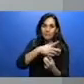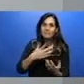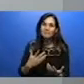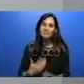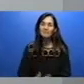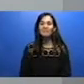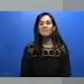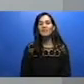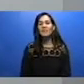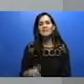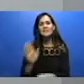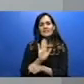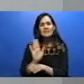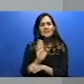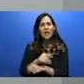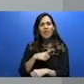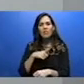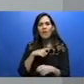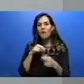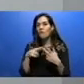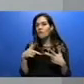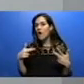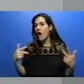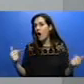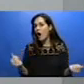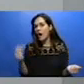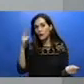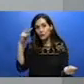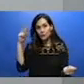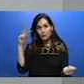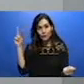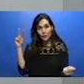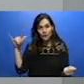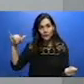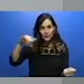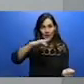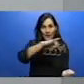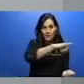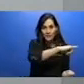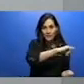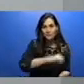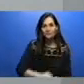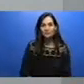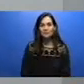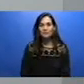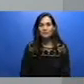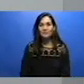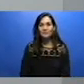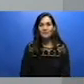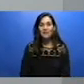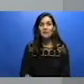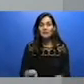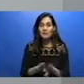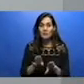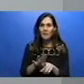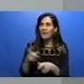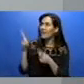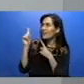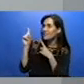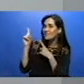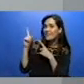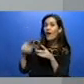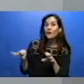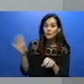temos muitas histórias de viagens, de aventuras. E aí, esse filme aqui é o máximo, quem não assistiu, indico,